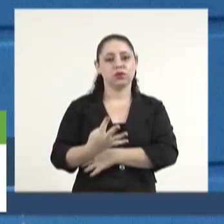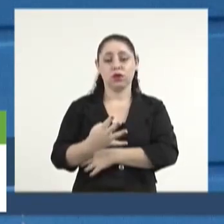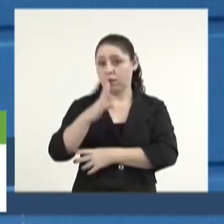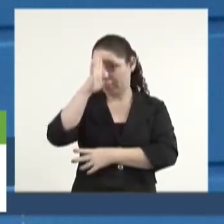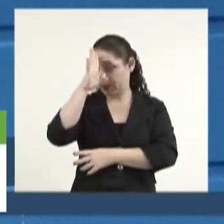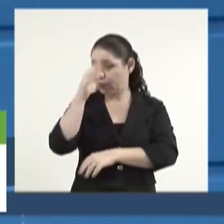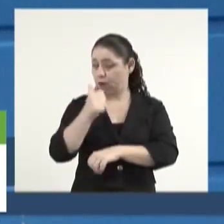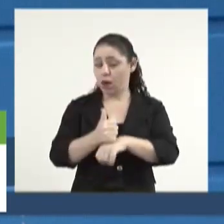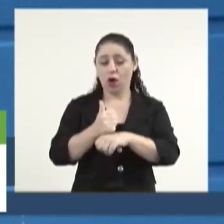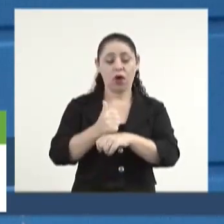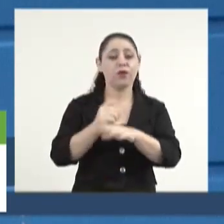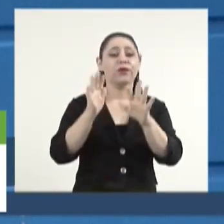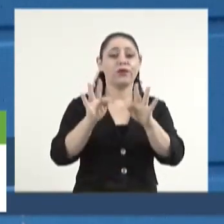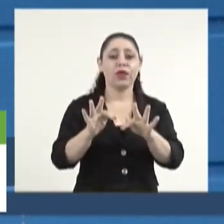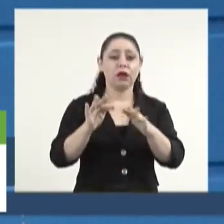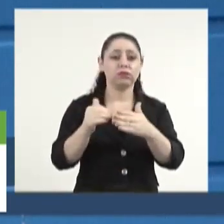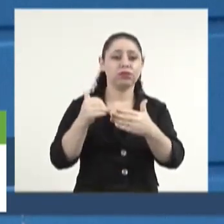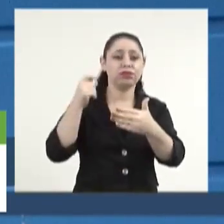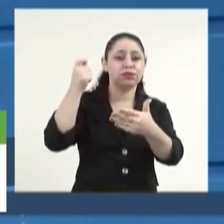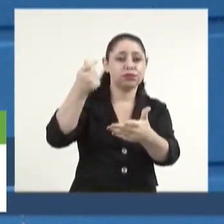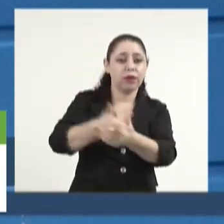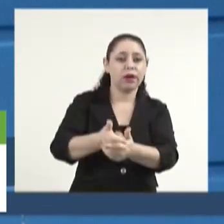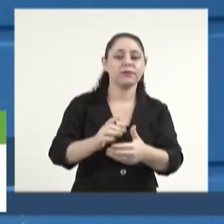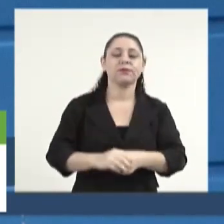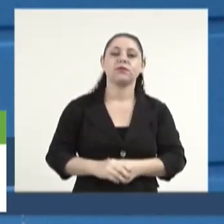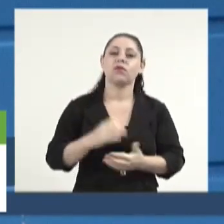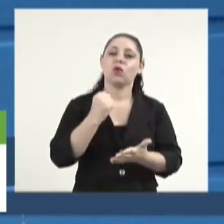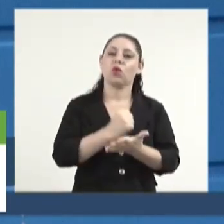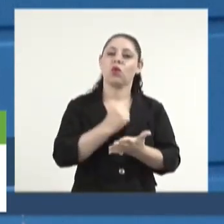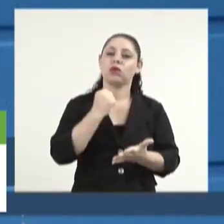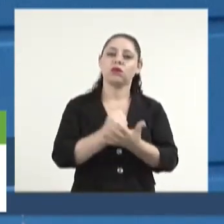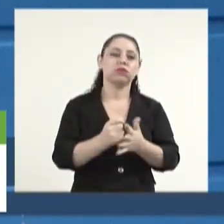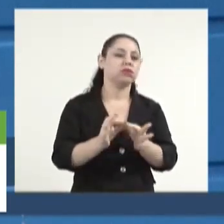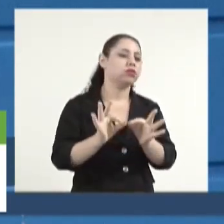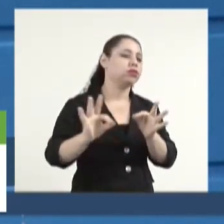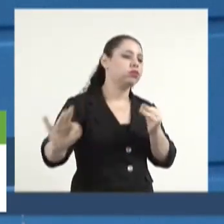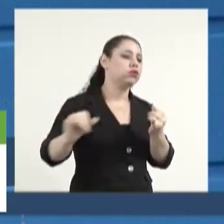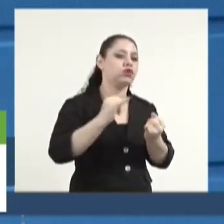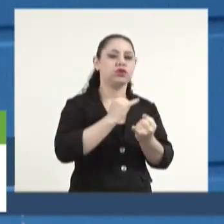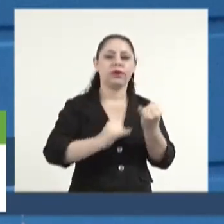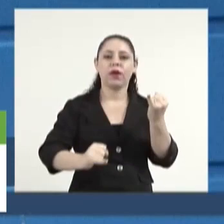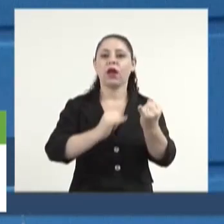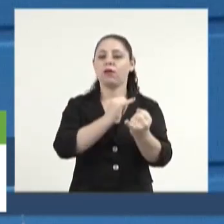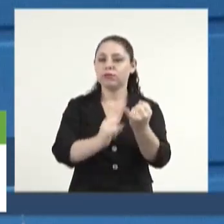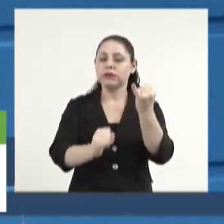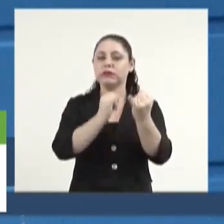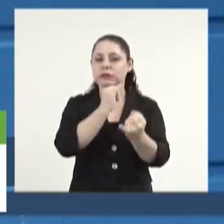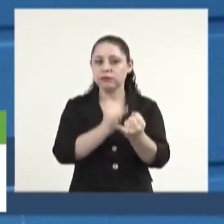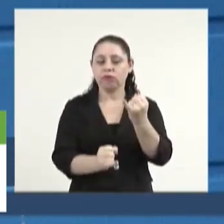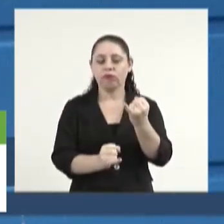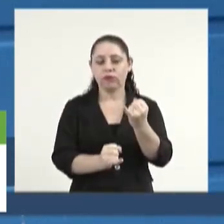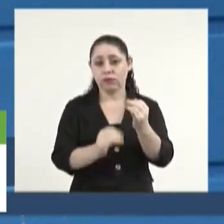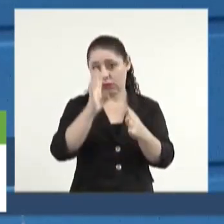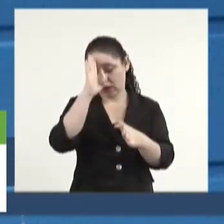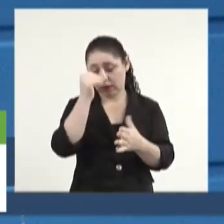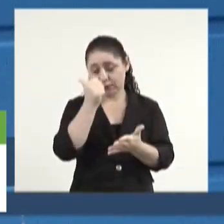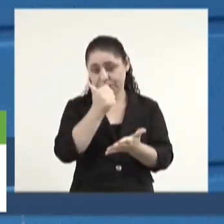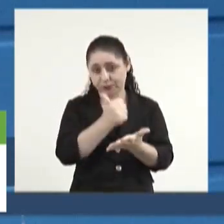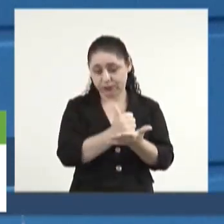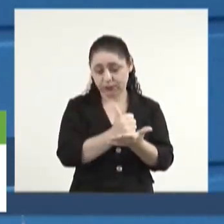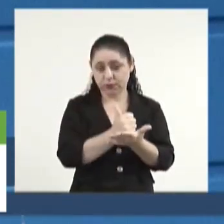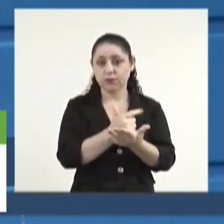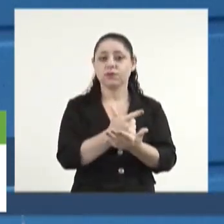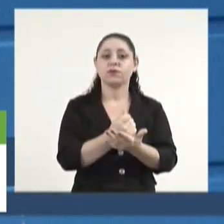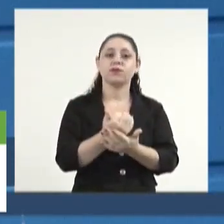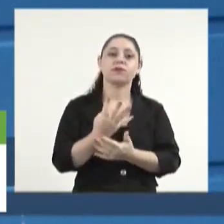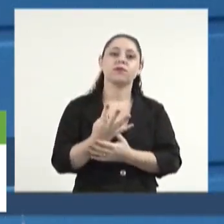Mas o principal joga para o final. Quem tem contratos mais longos, divide-se equitativamente o valor principal de